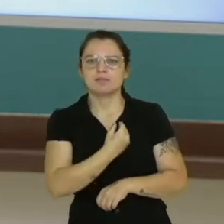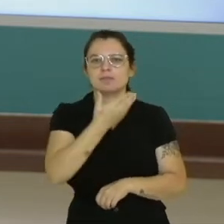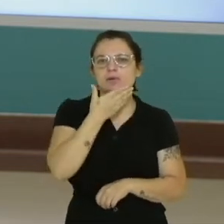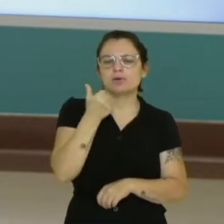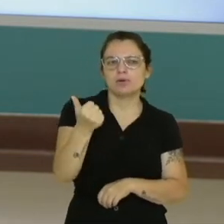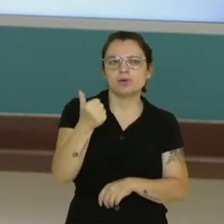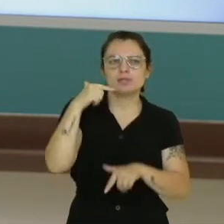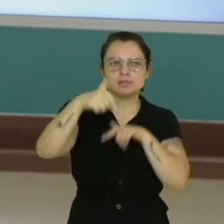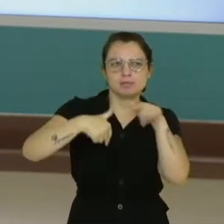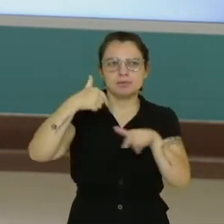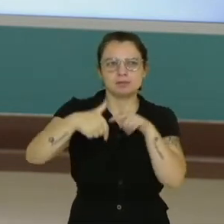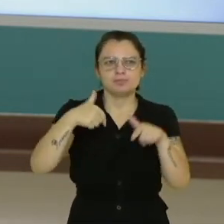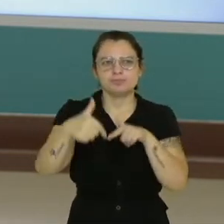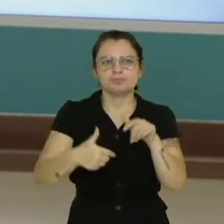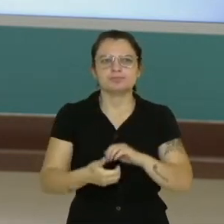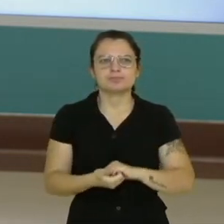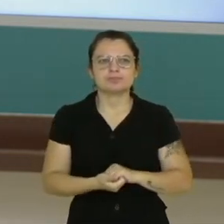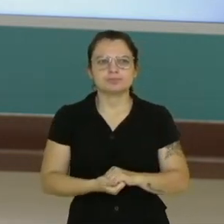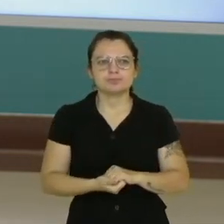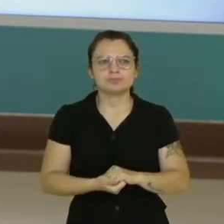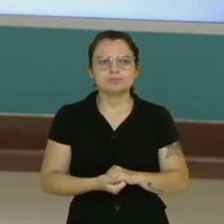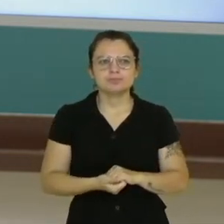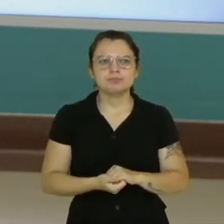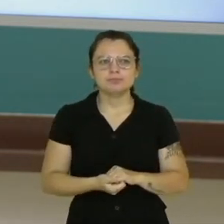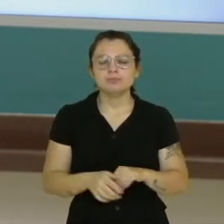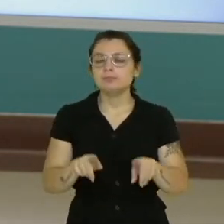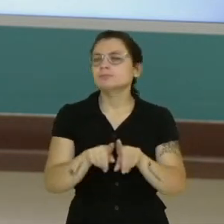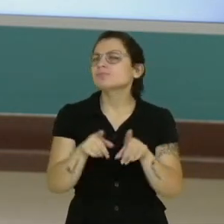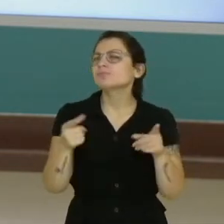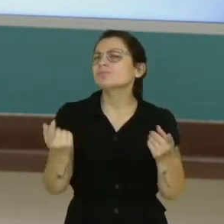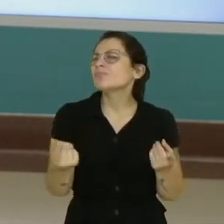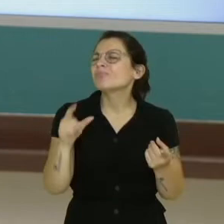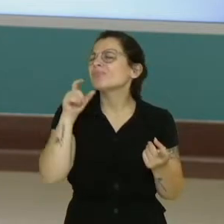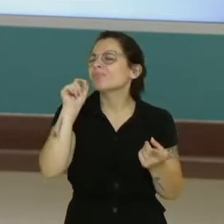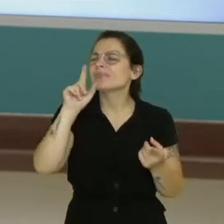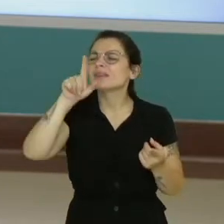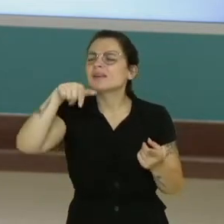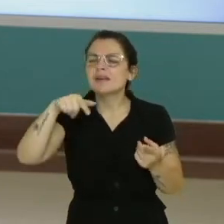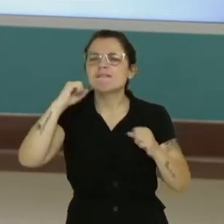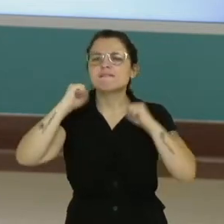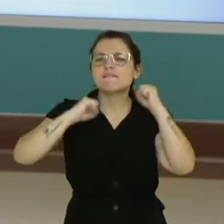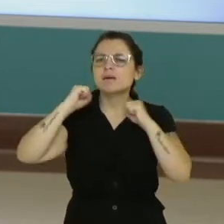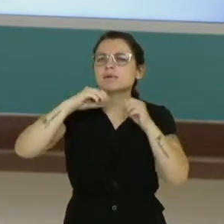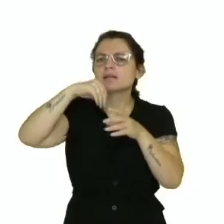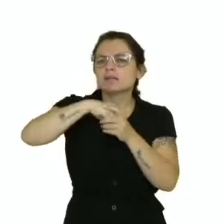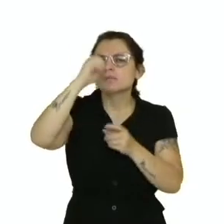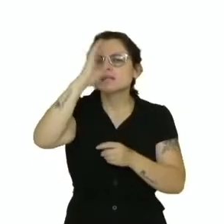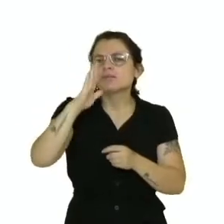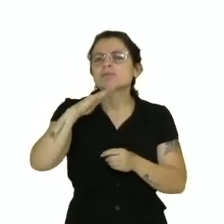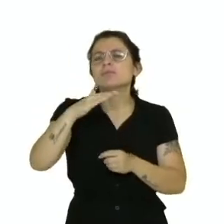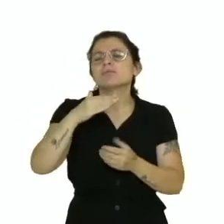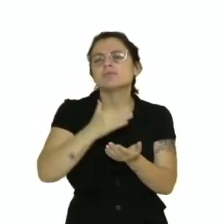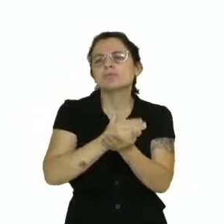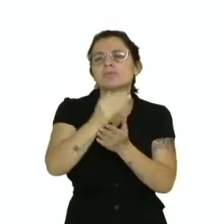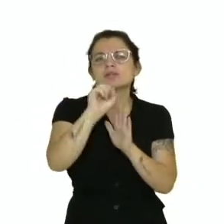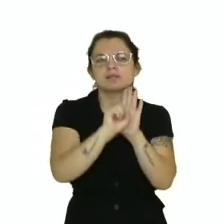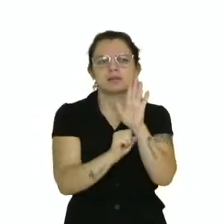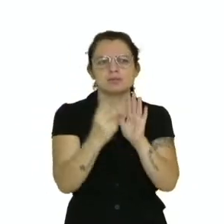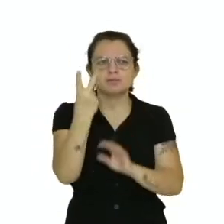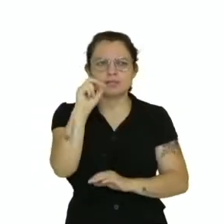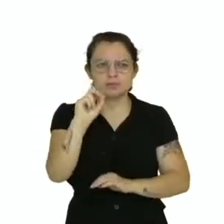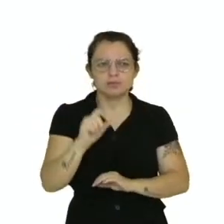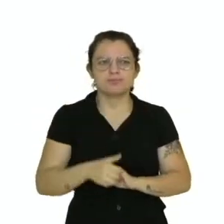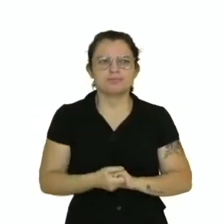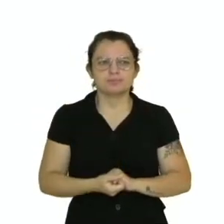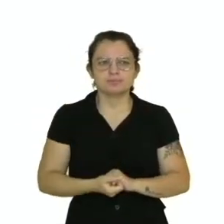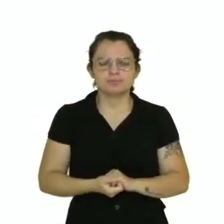trabalho. Então, mas o que era uma fábrica no Brasil no início do século XX? No início da industrialização, as condições de